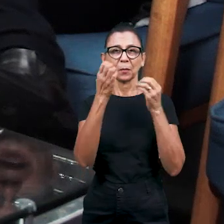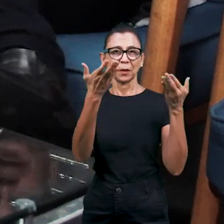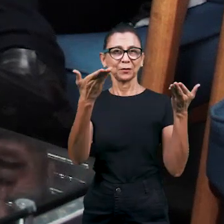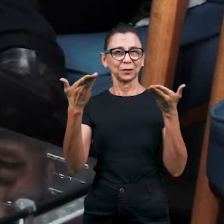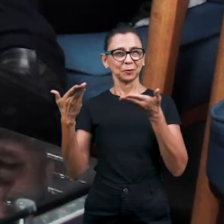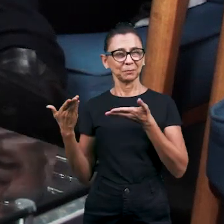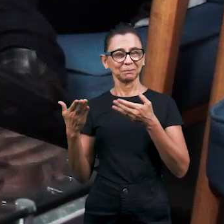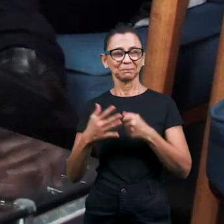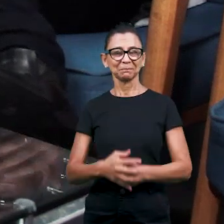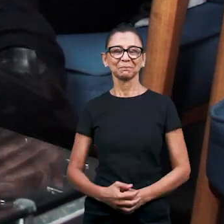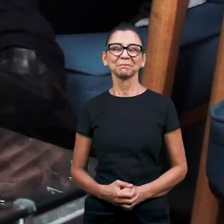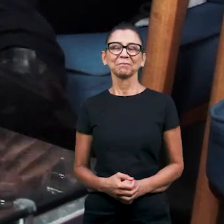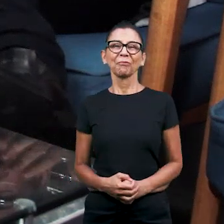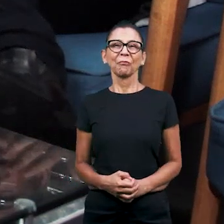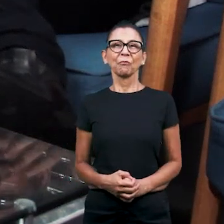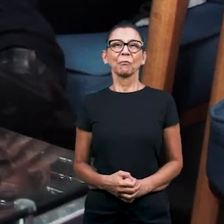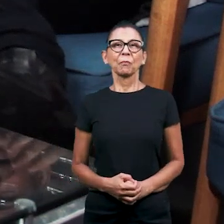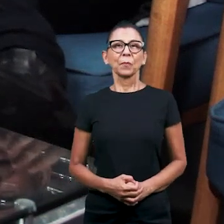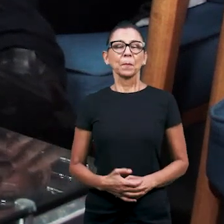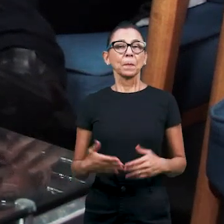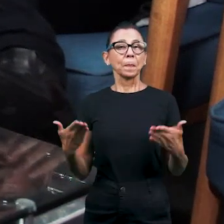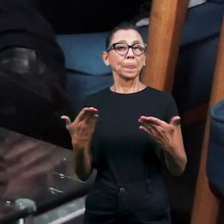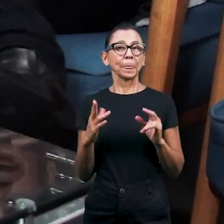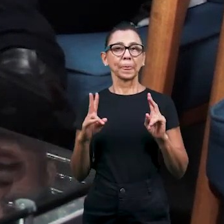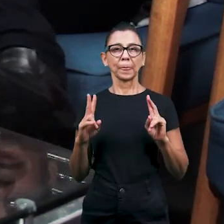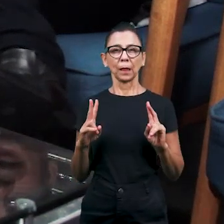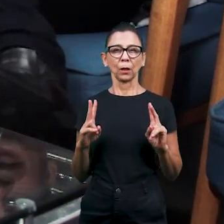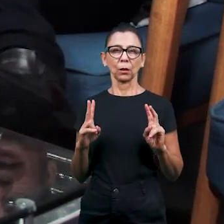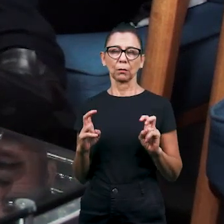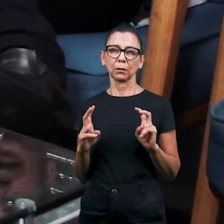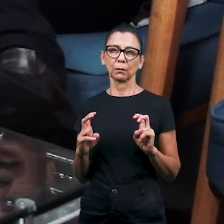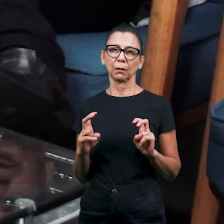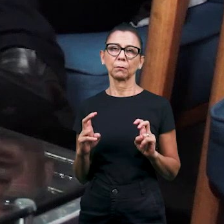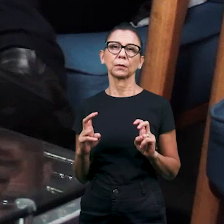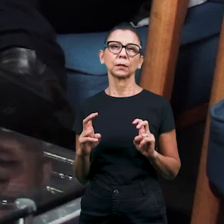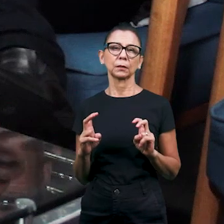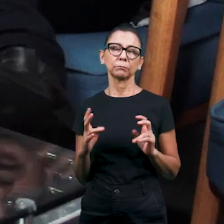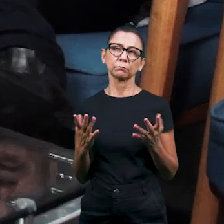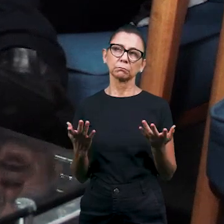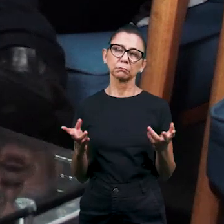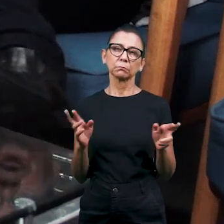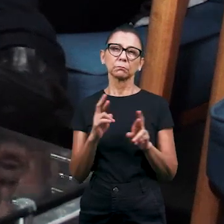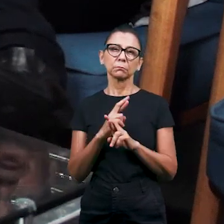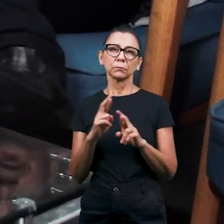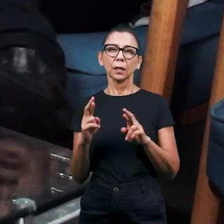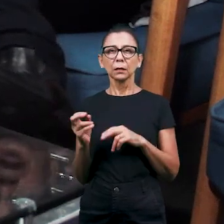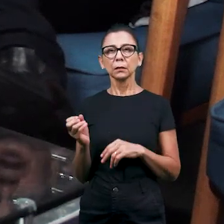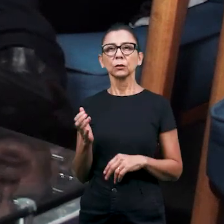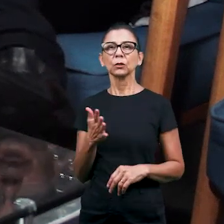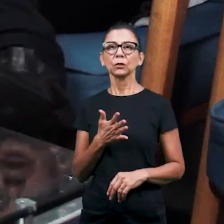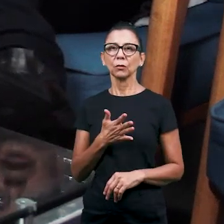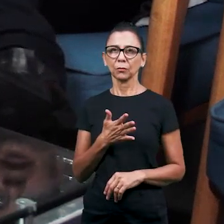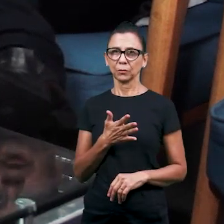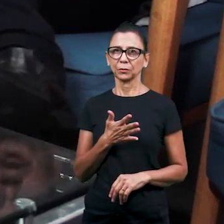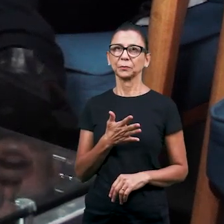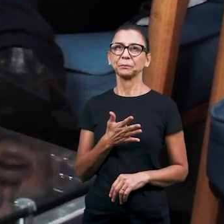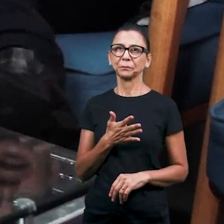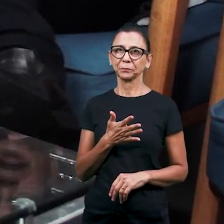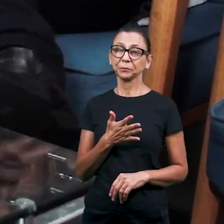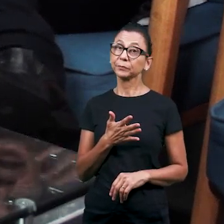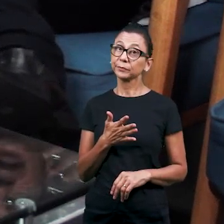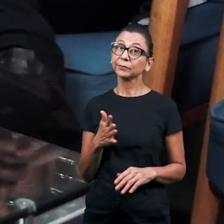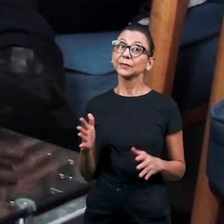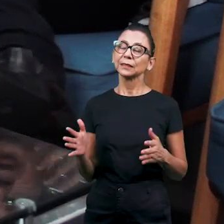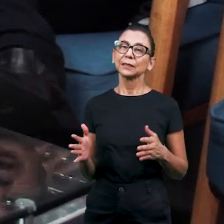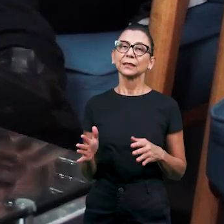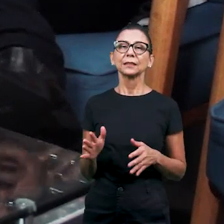nosso canal. E nós vamos hoje tratar de um tema que é um tema relativamente novo e, portanto, ainda